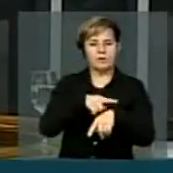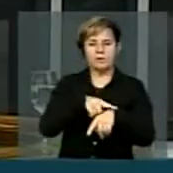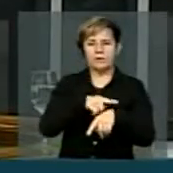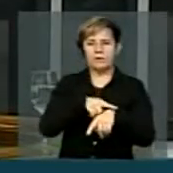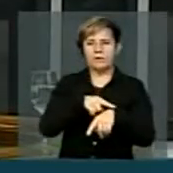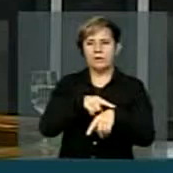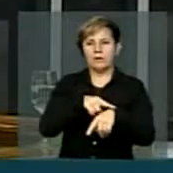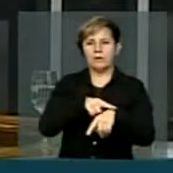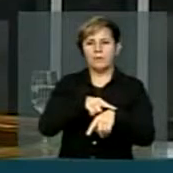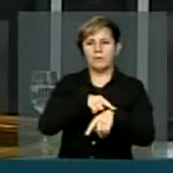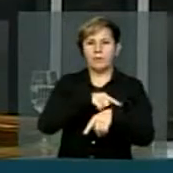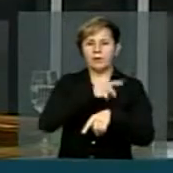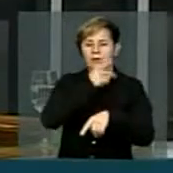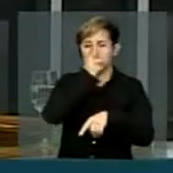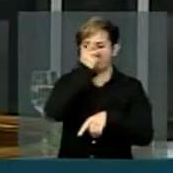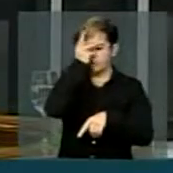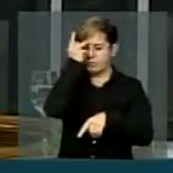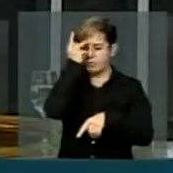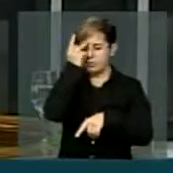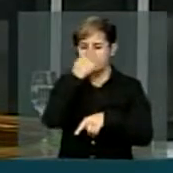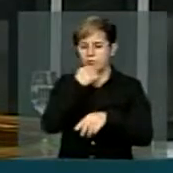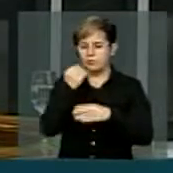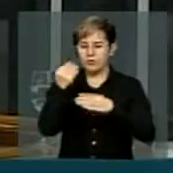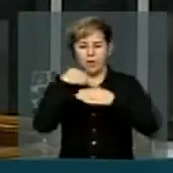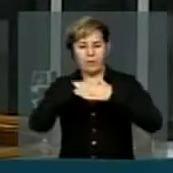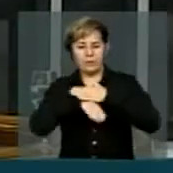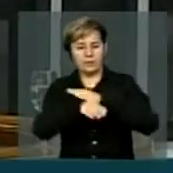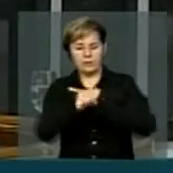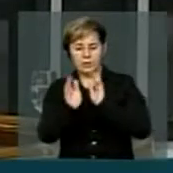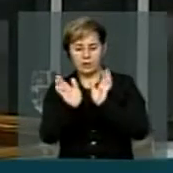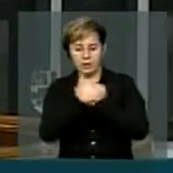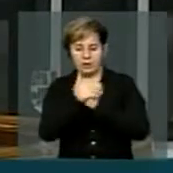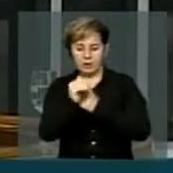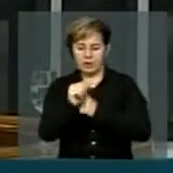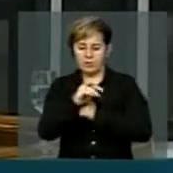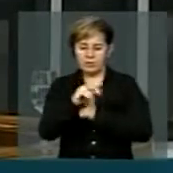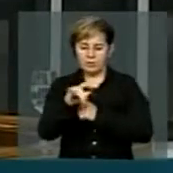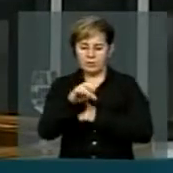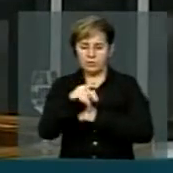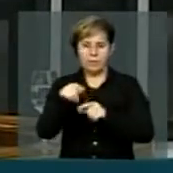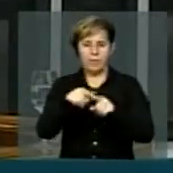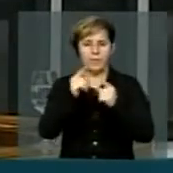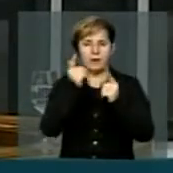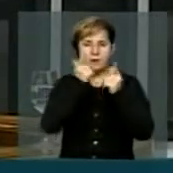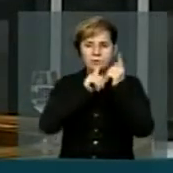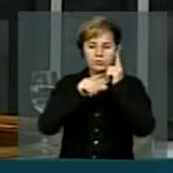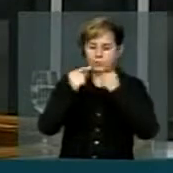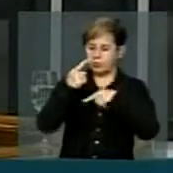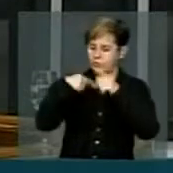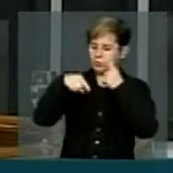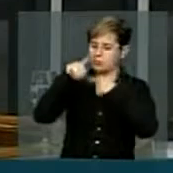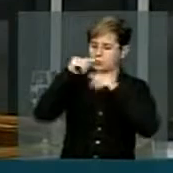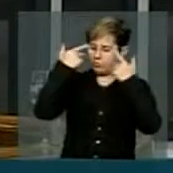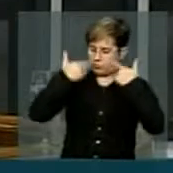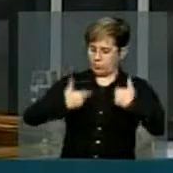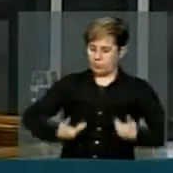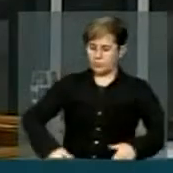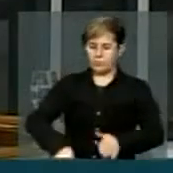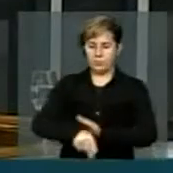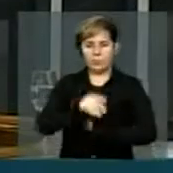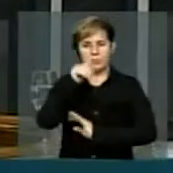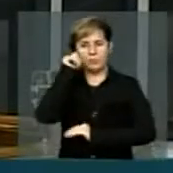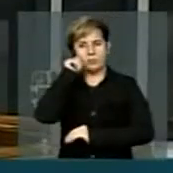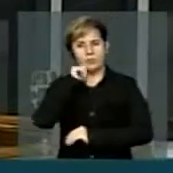neandertais, no processo evolutivo, desenvolveu para exatamente garantir como nós,